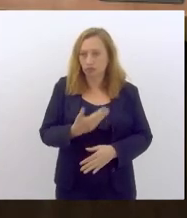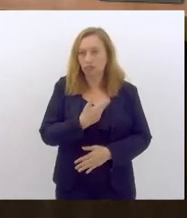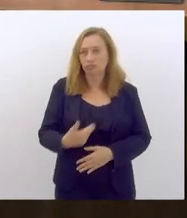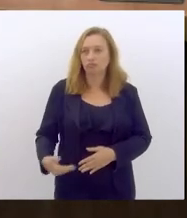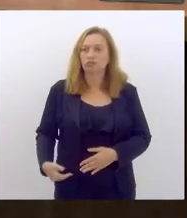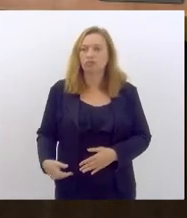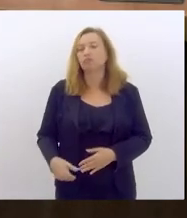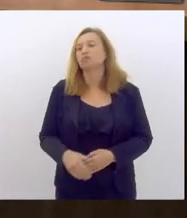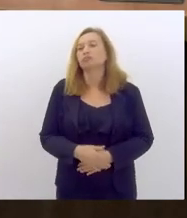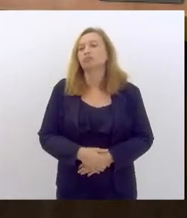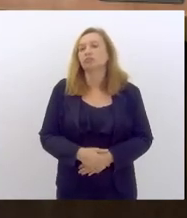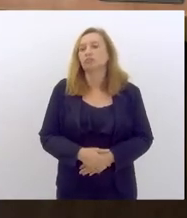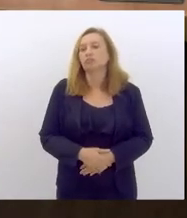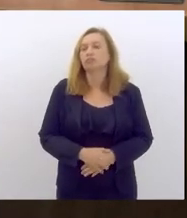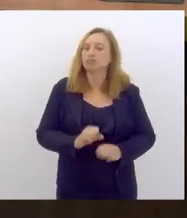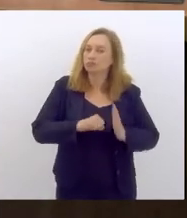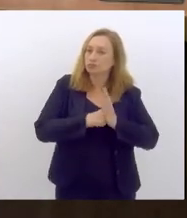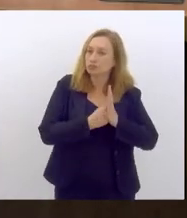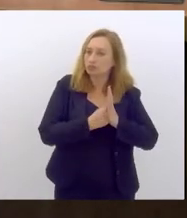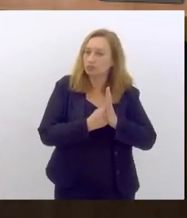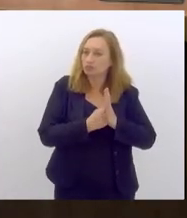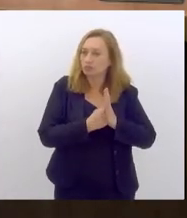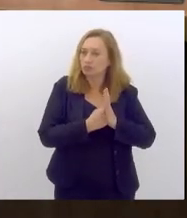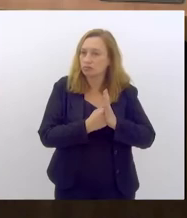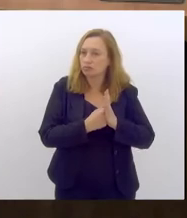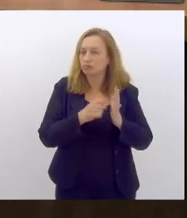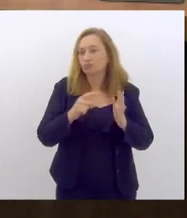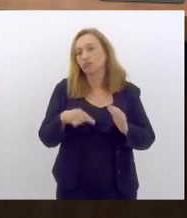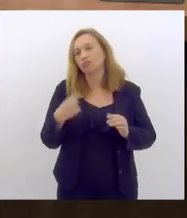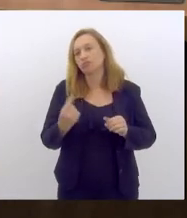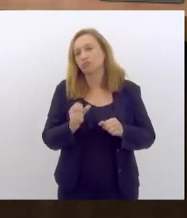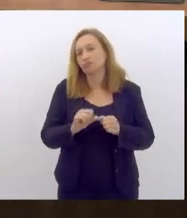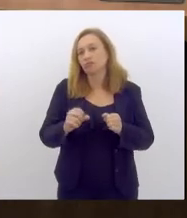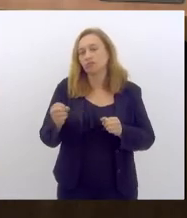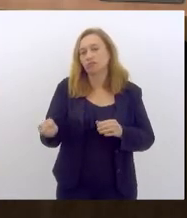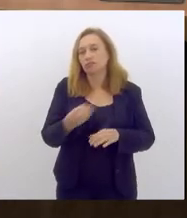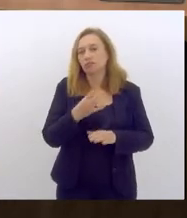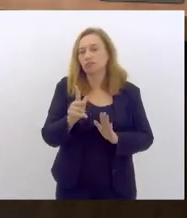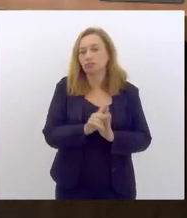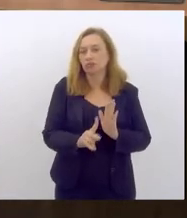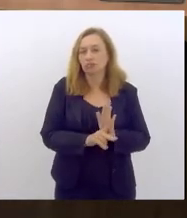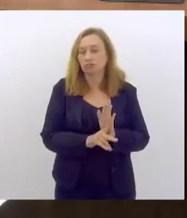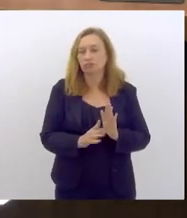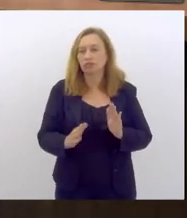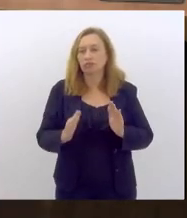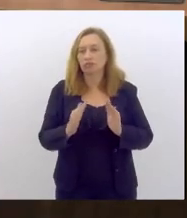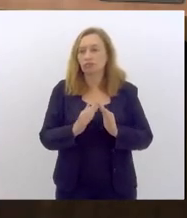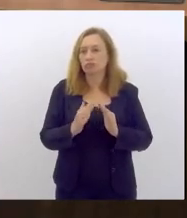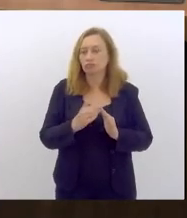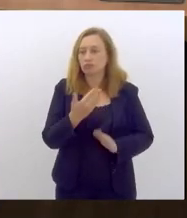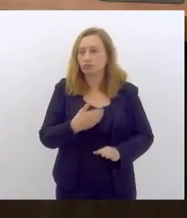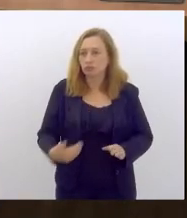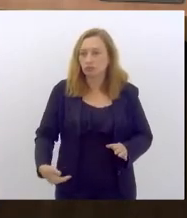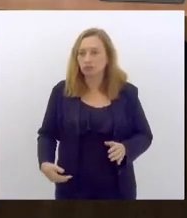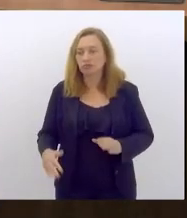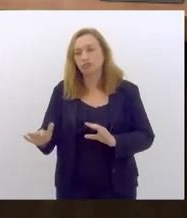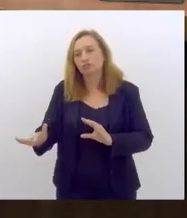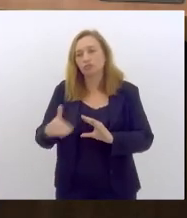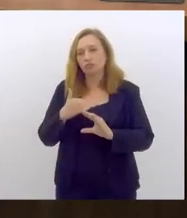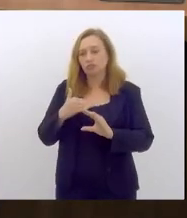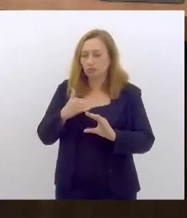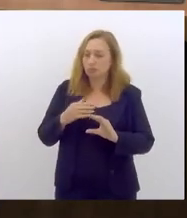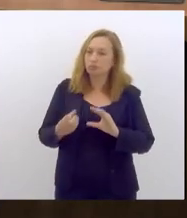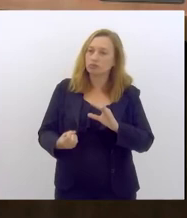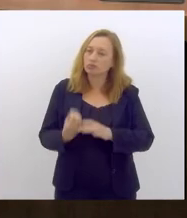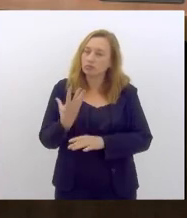governador vetou, aí nós fizemos um novo projeto, a Casa Civil encaminhou um projeto, fizemos um novo projeto, agora